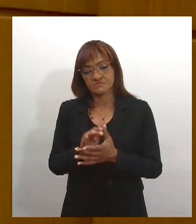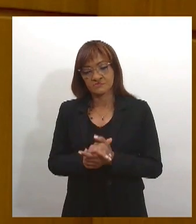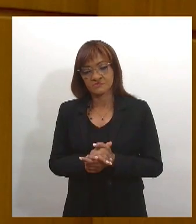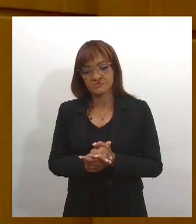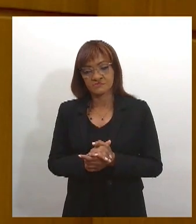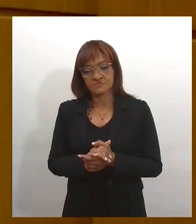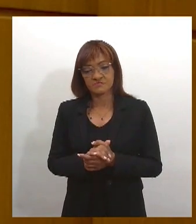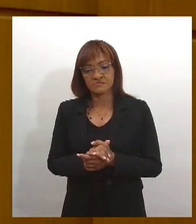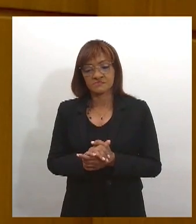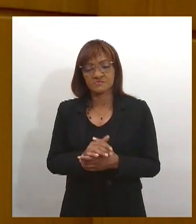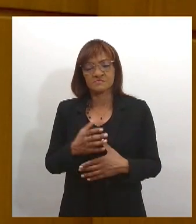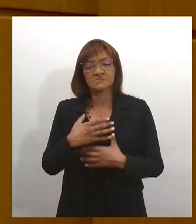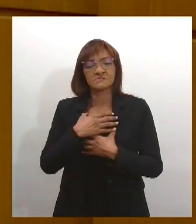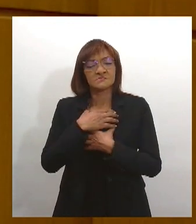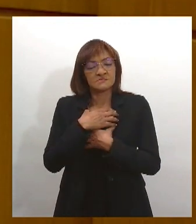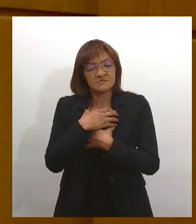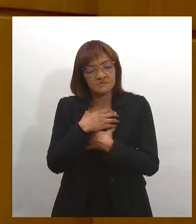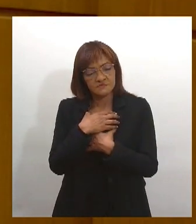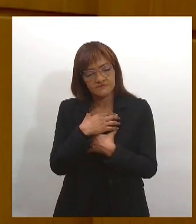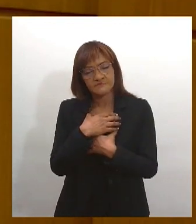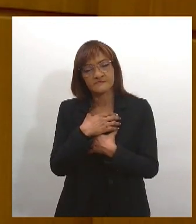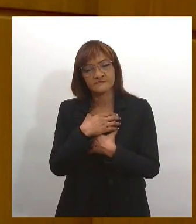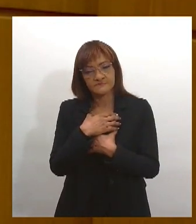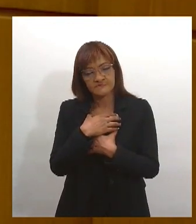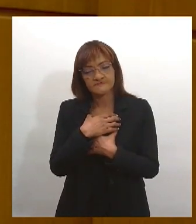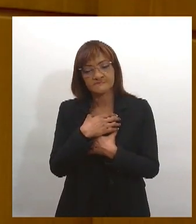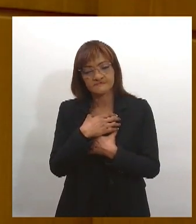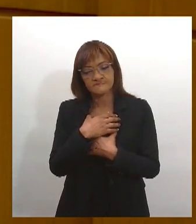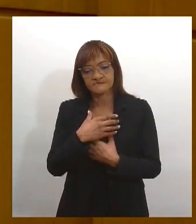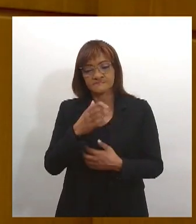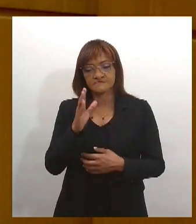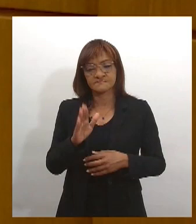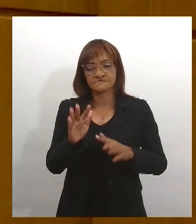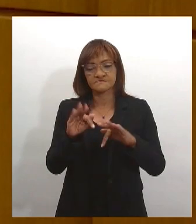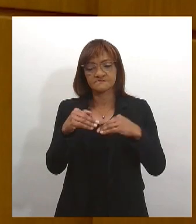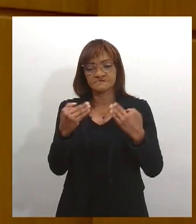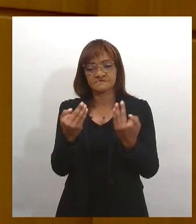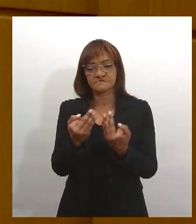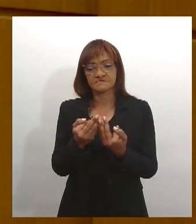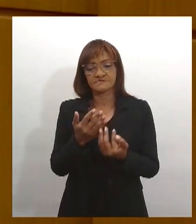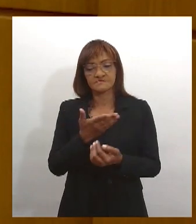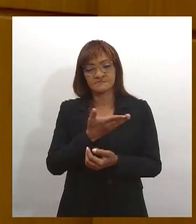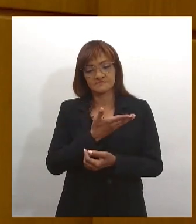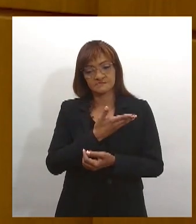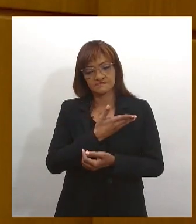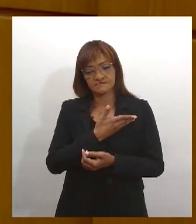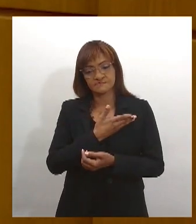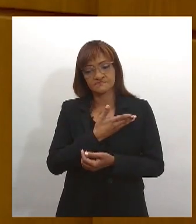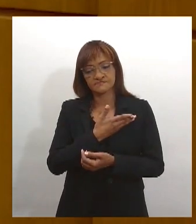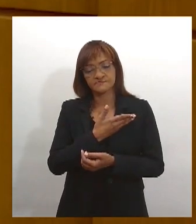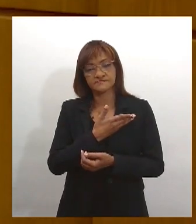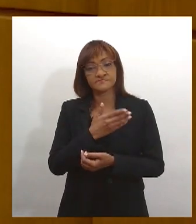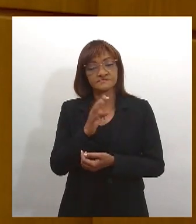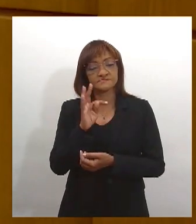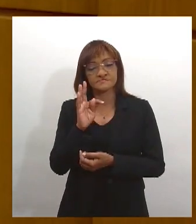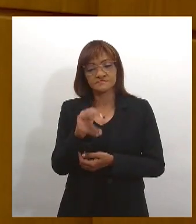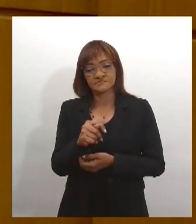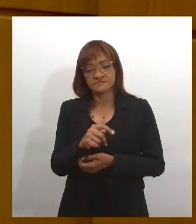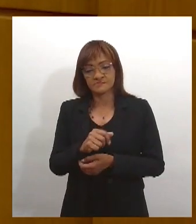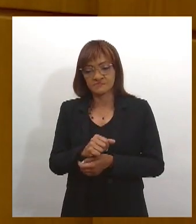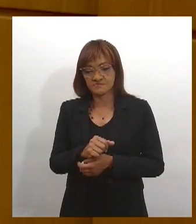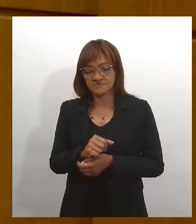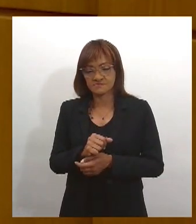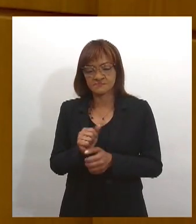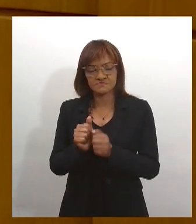irrestrita solidariedade à família, amigos e amigos, companheiras e companheiros